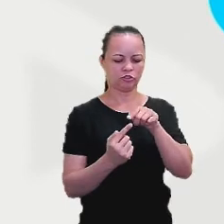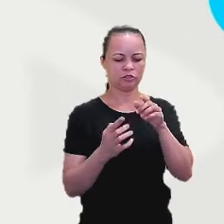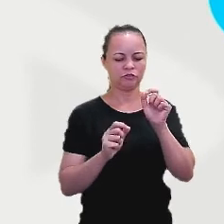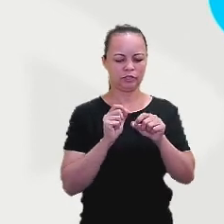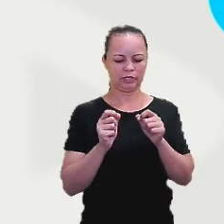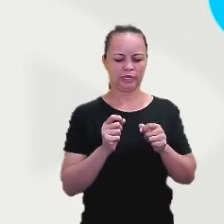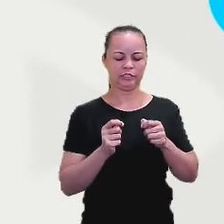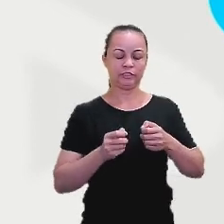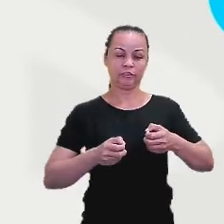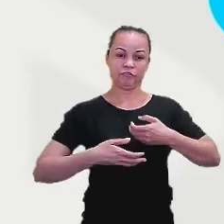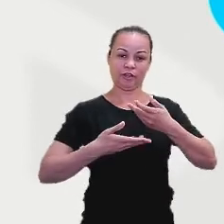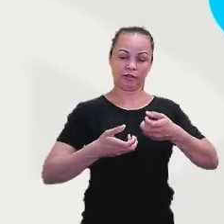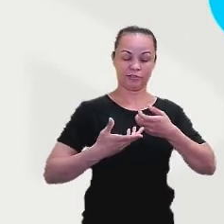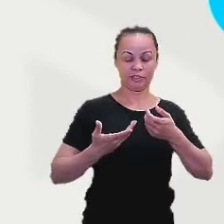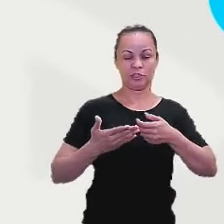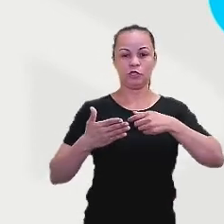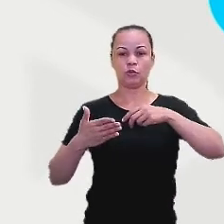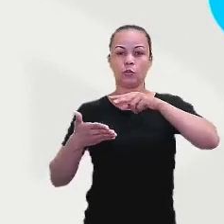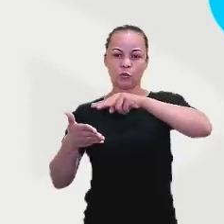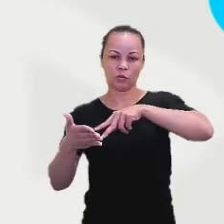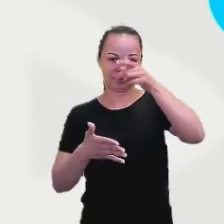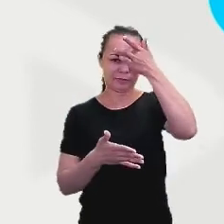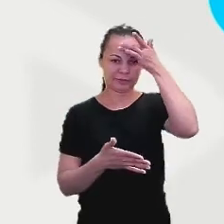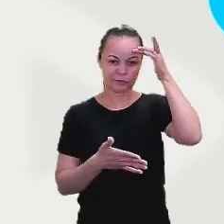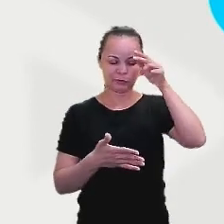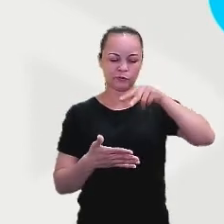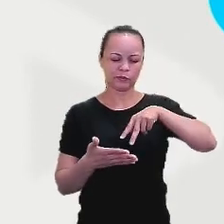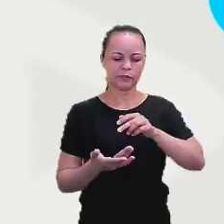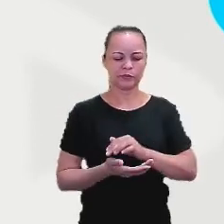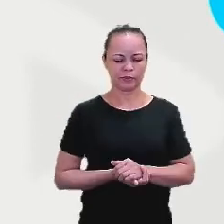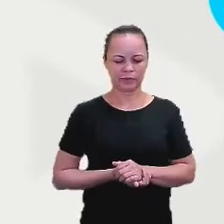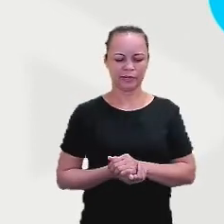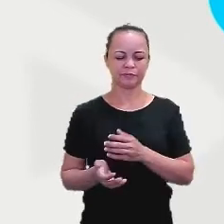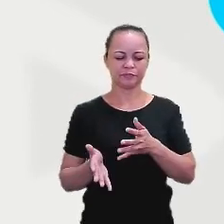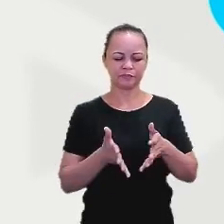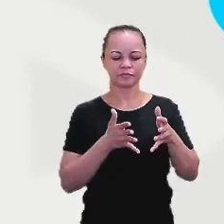C, noticiar um acontecimento. Ou vender um produto.